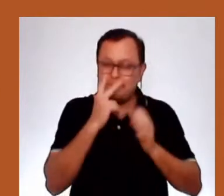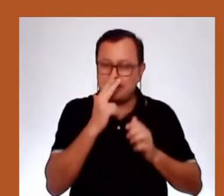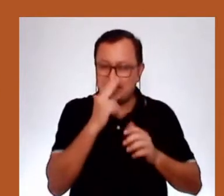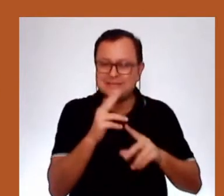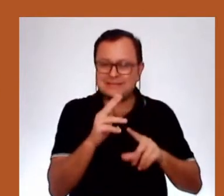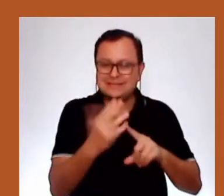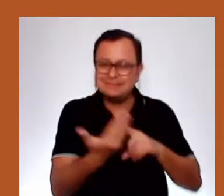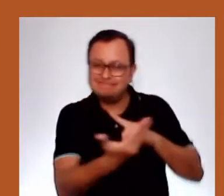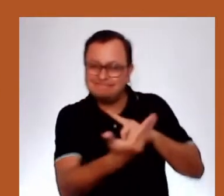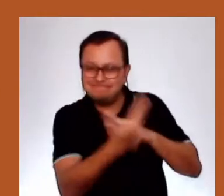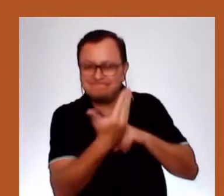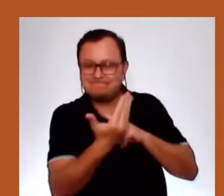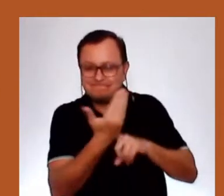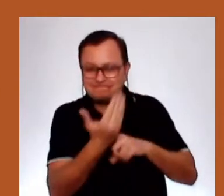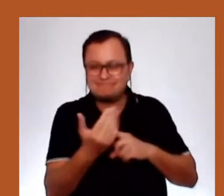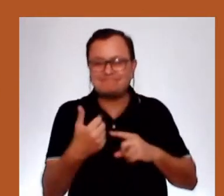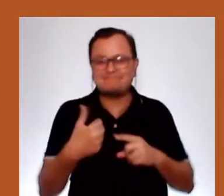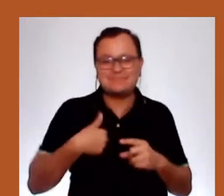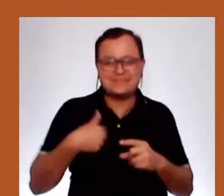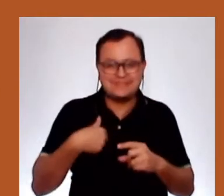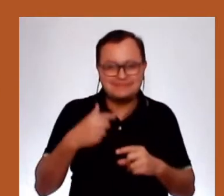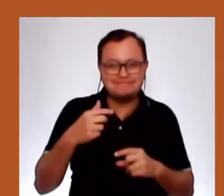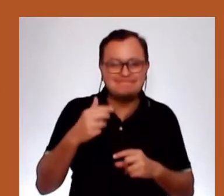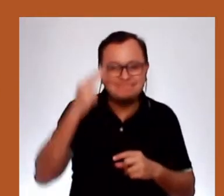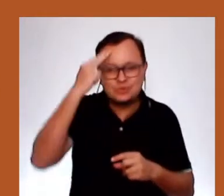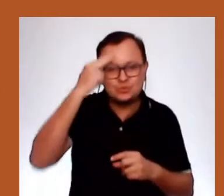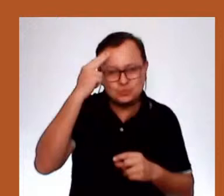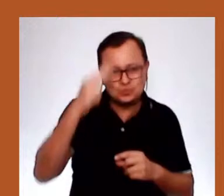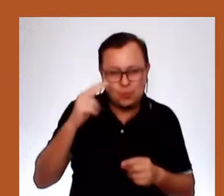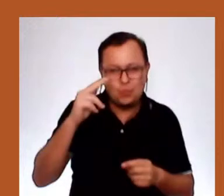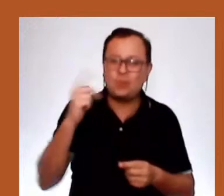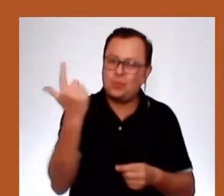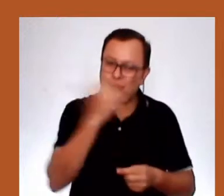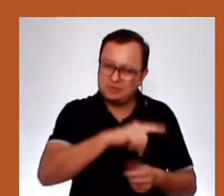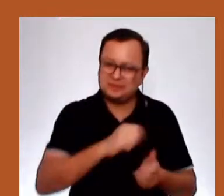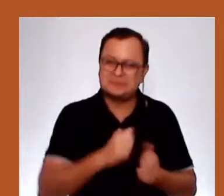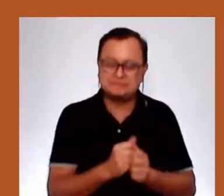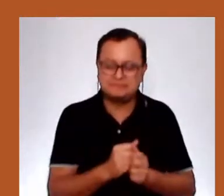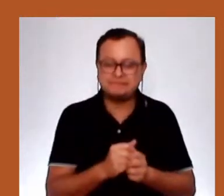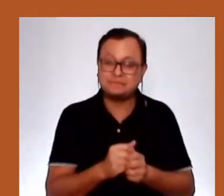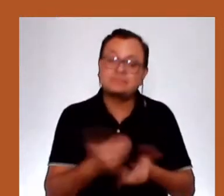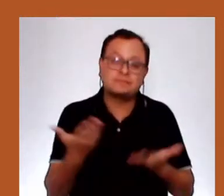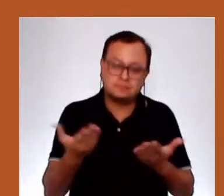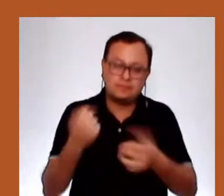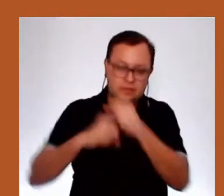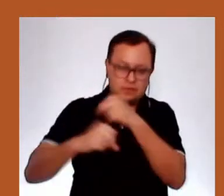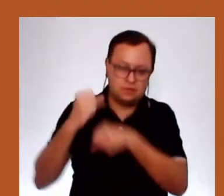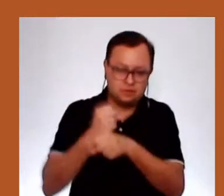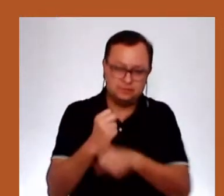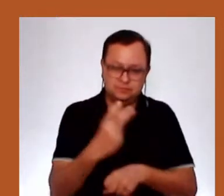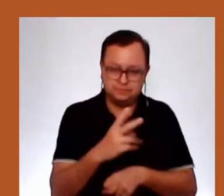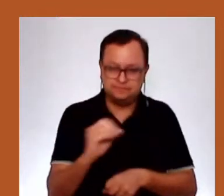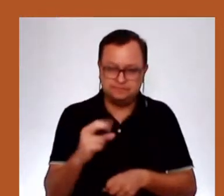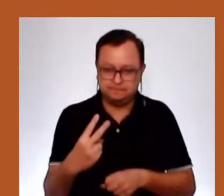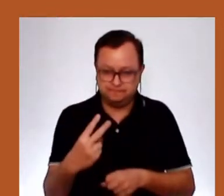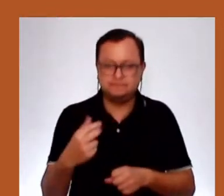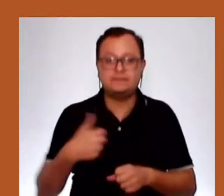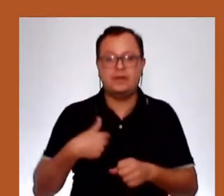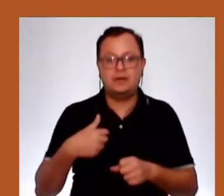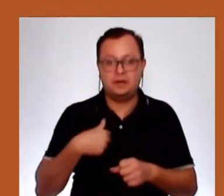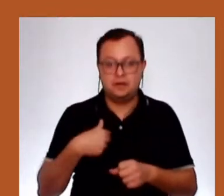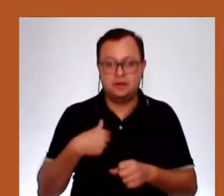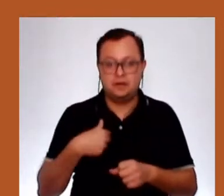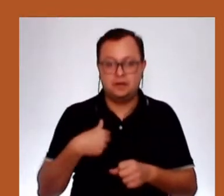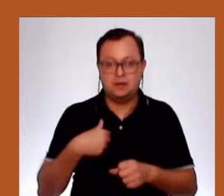a concretizar aí a tua vontade. Naquele mesmo ano, eu prestei uma seleção para